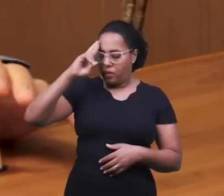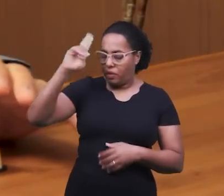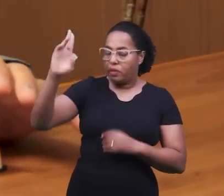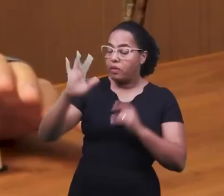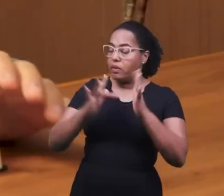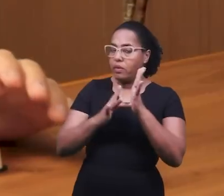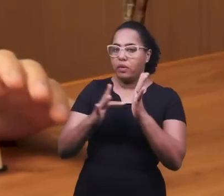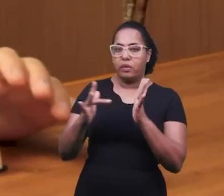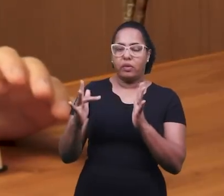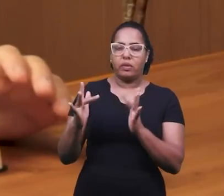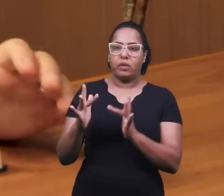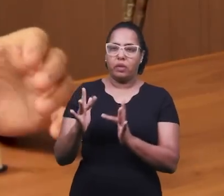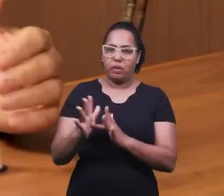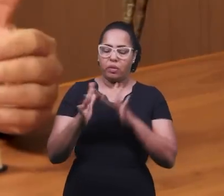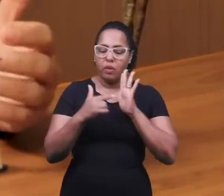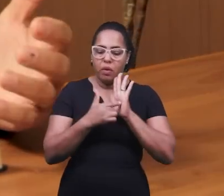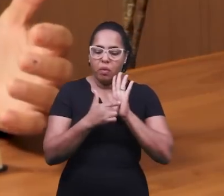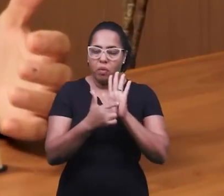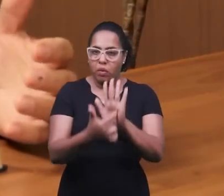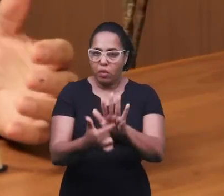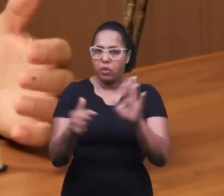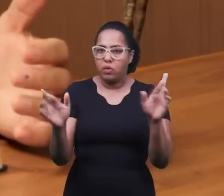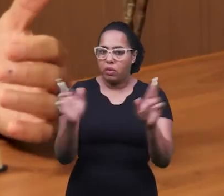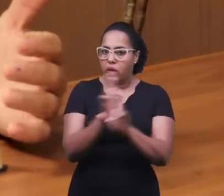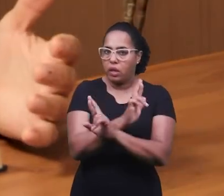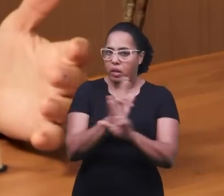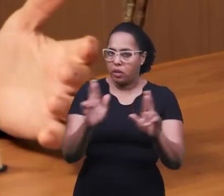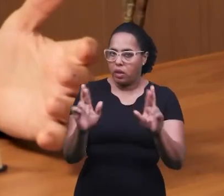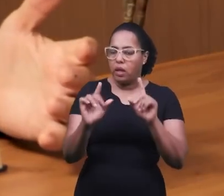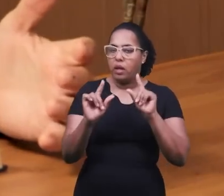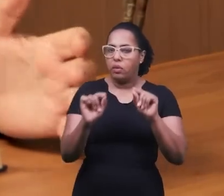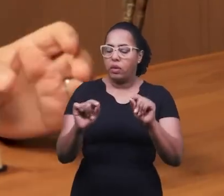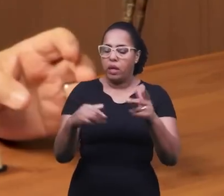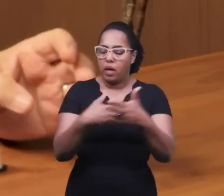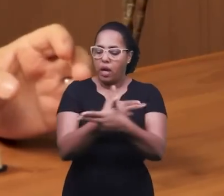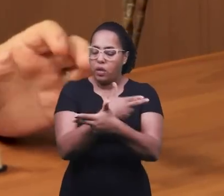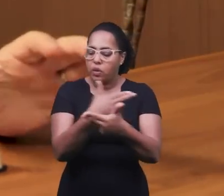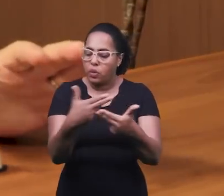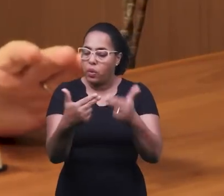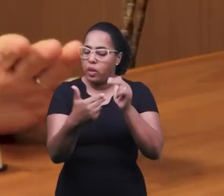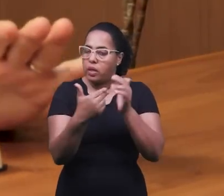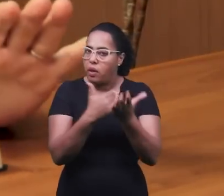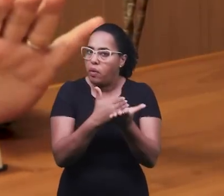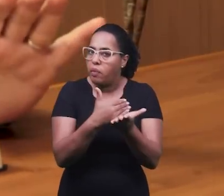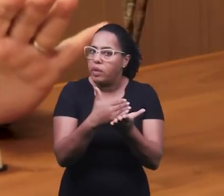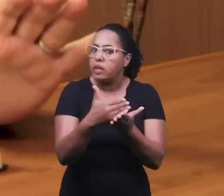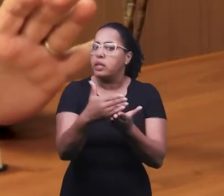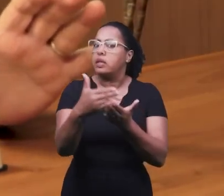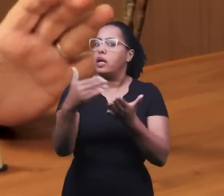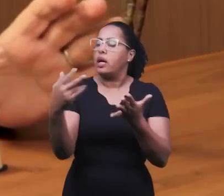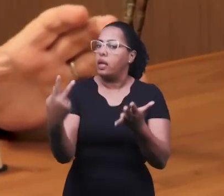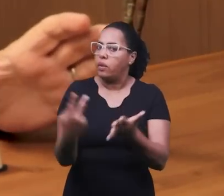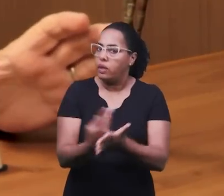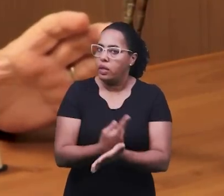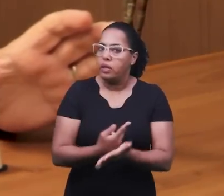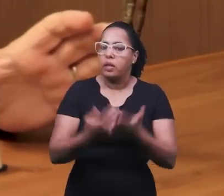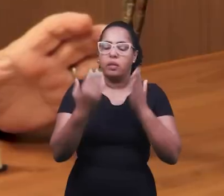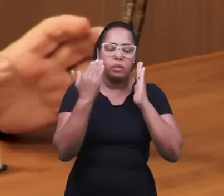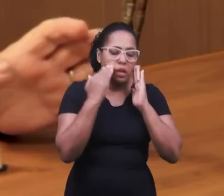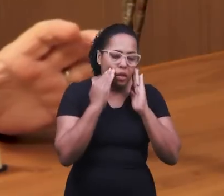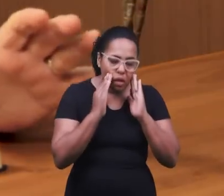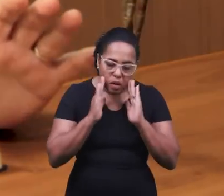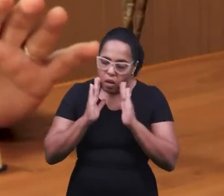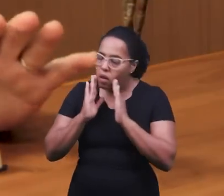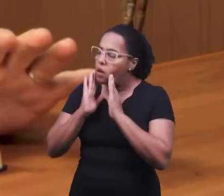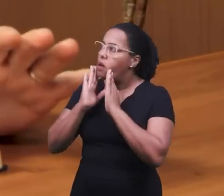atende o que significa aquele som, né? Você não reage àquilo da maneira como você deve reagir. E quando nós entendemos o que